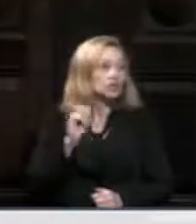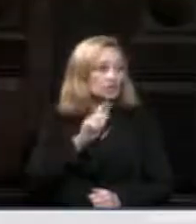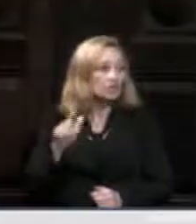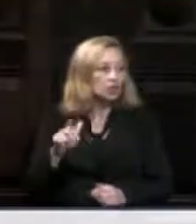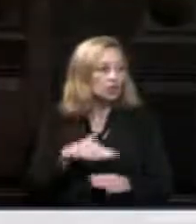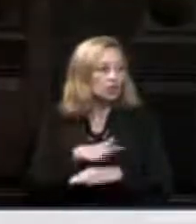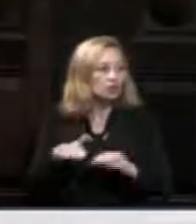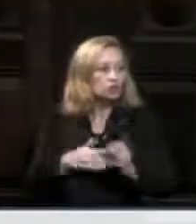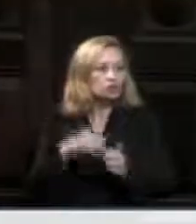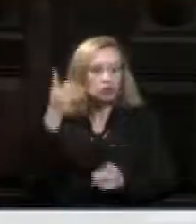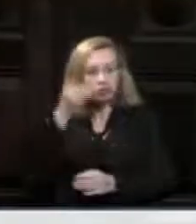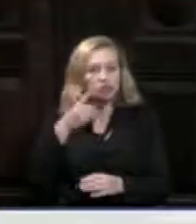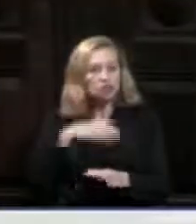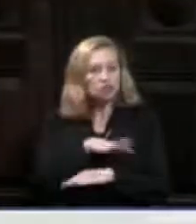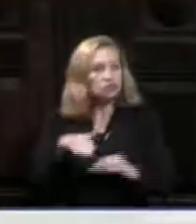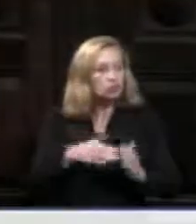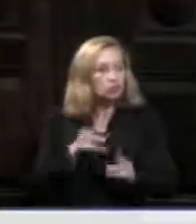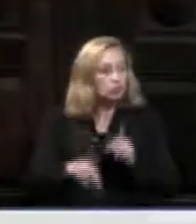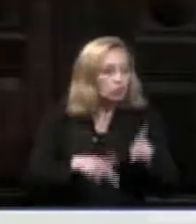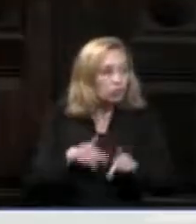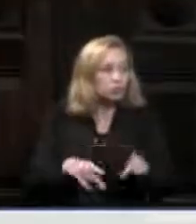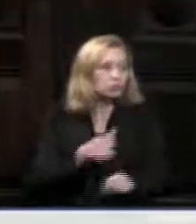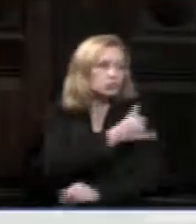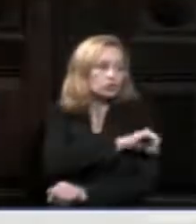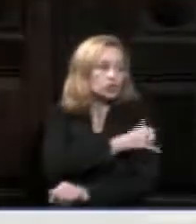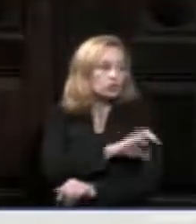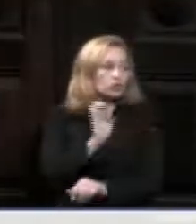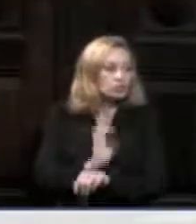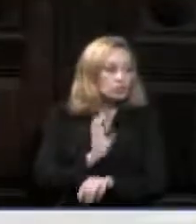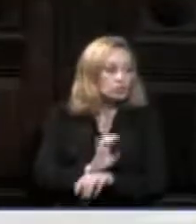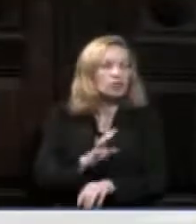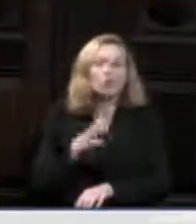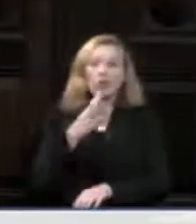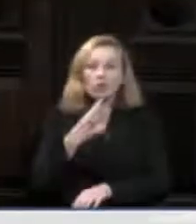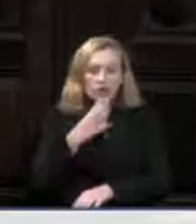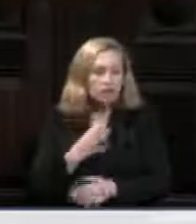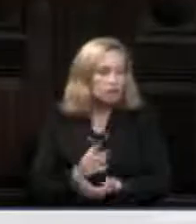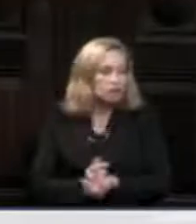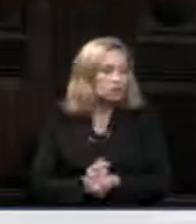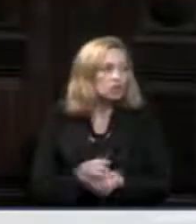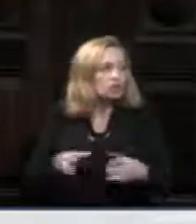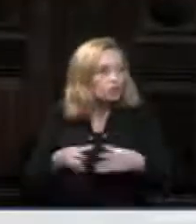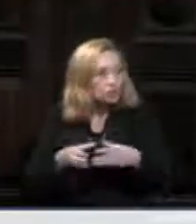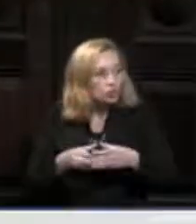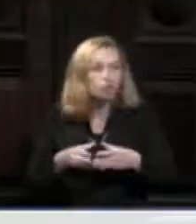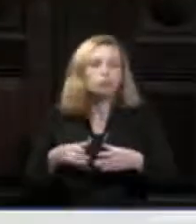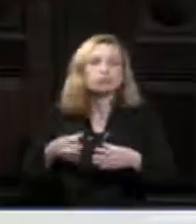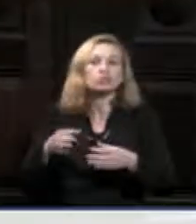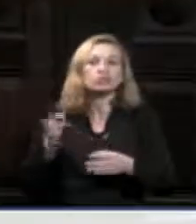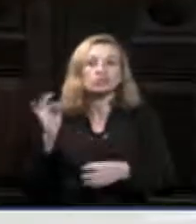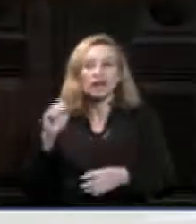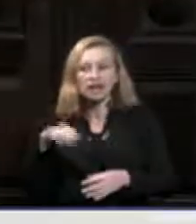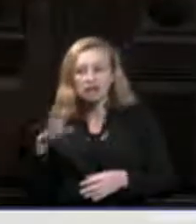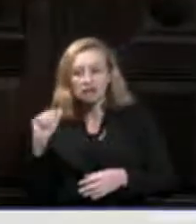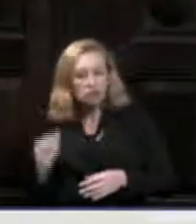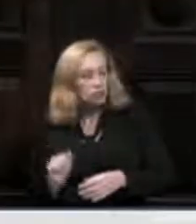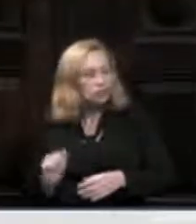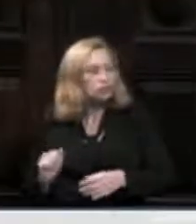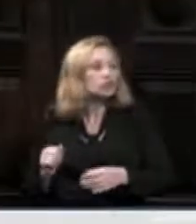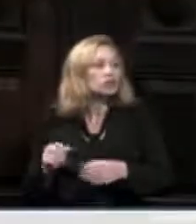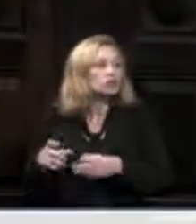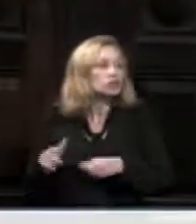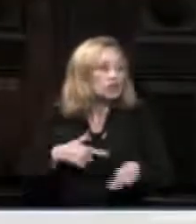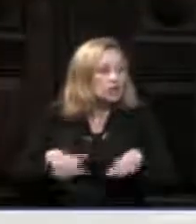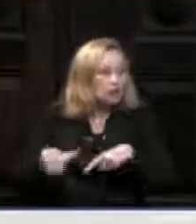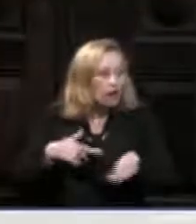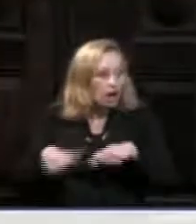de toda a população do Estado do Rio de Janeiro. Um grupo técnico, grupo de trabalho do Conselho